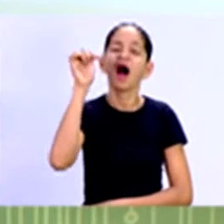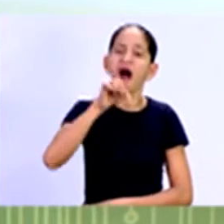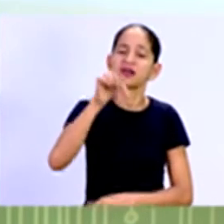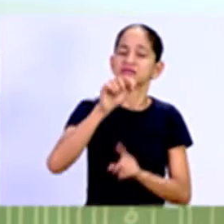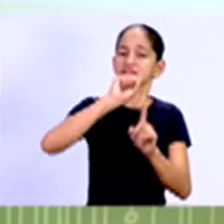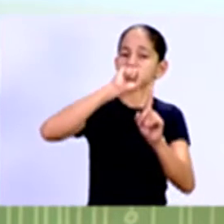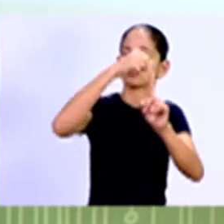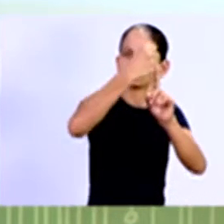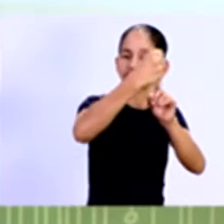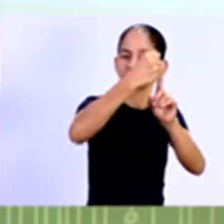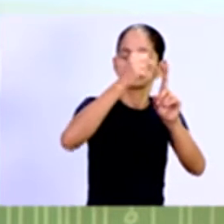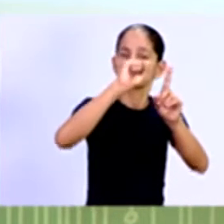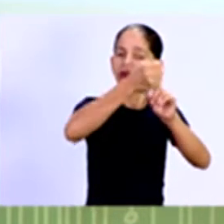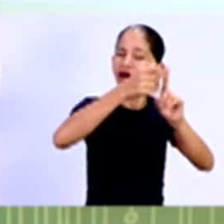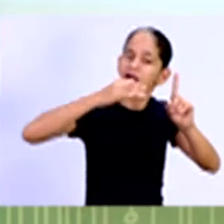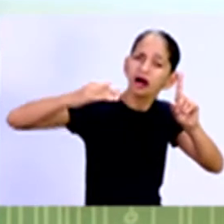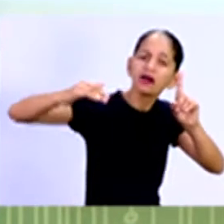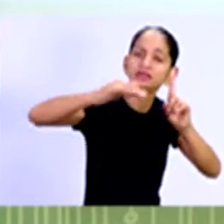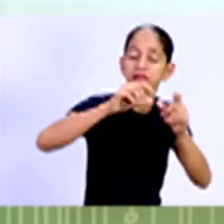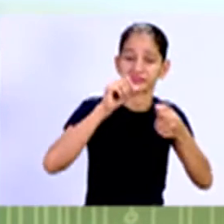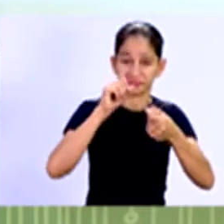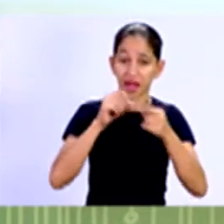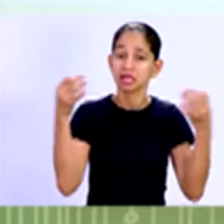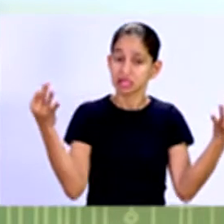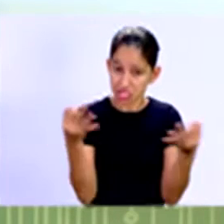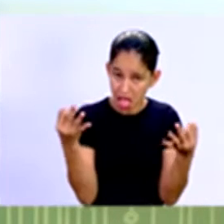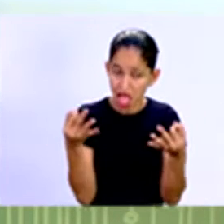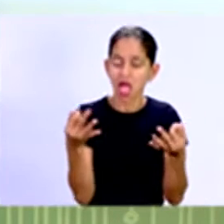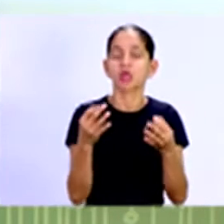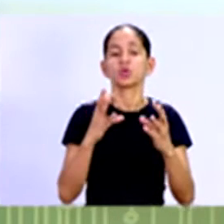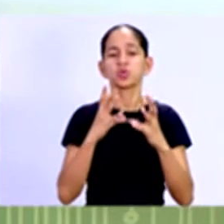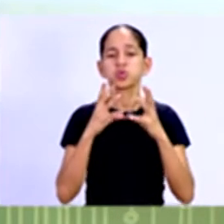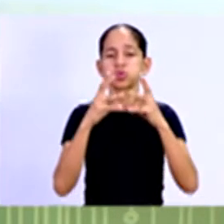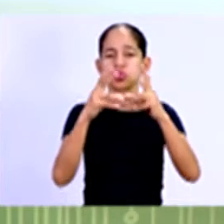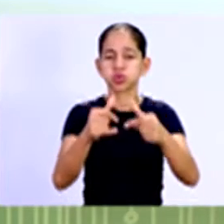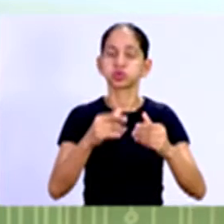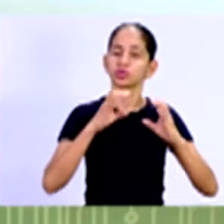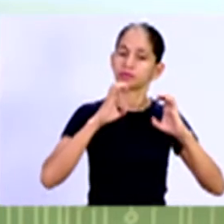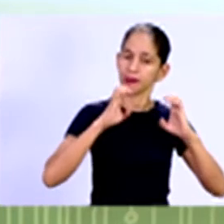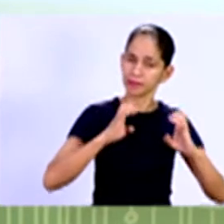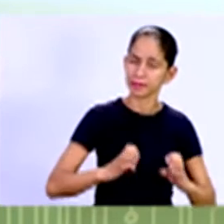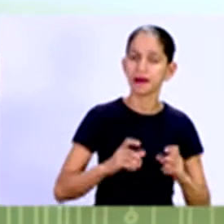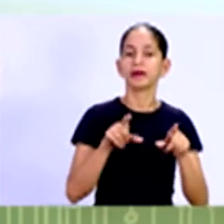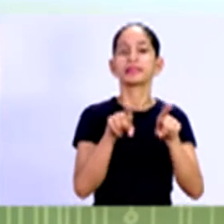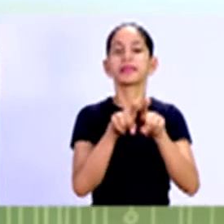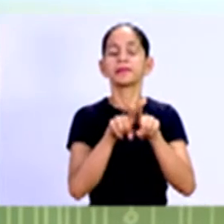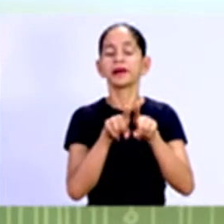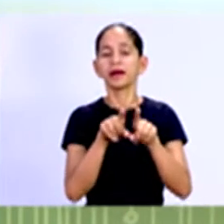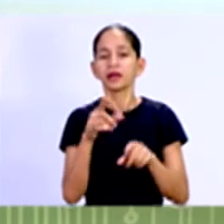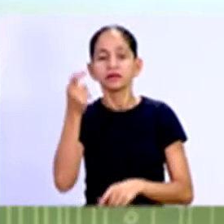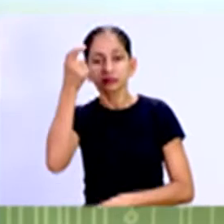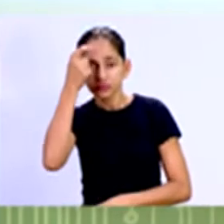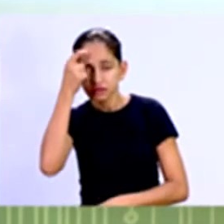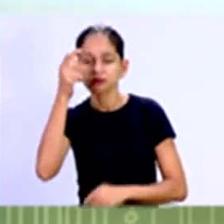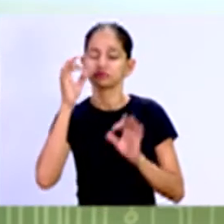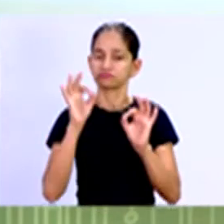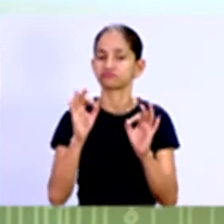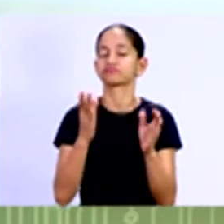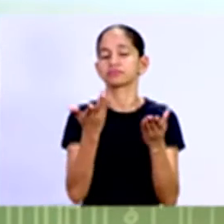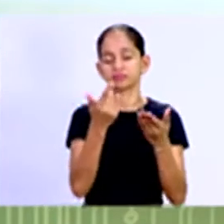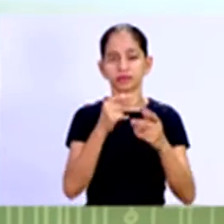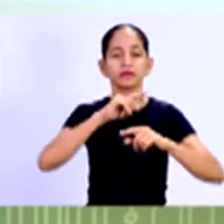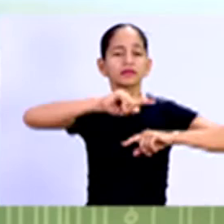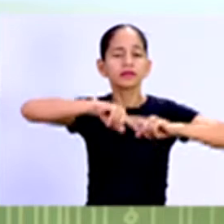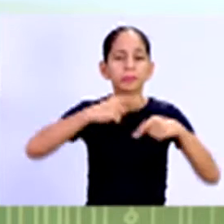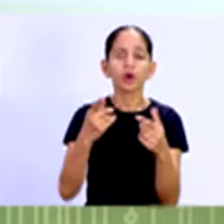não só age corretamente, moralmente, eticamente, mas ela reflete. Será que essa moral está